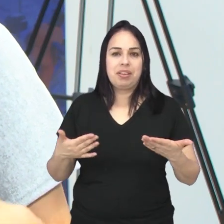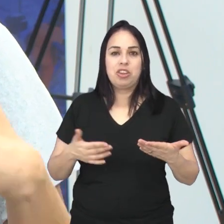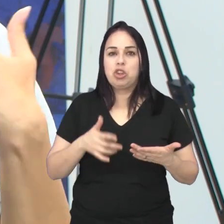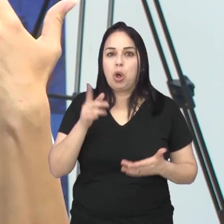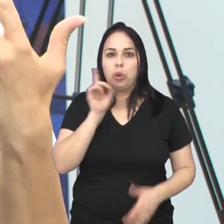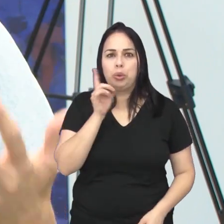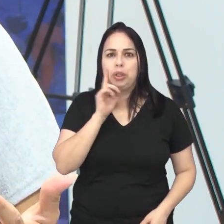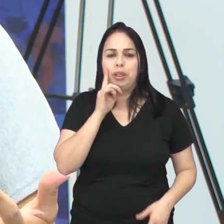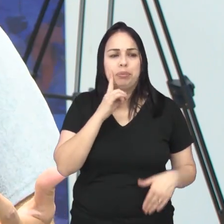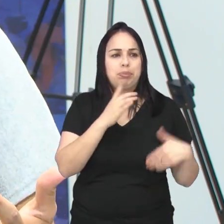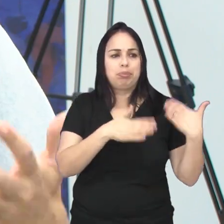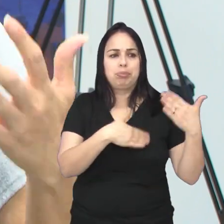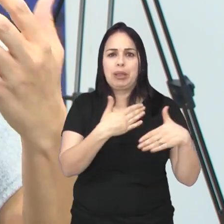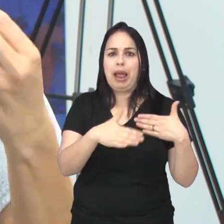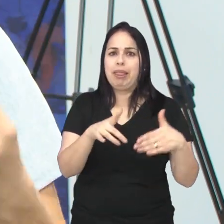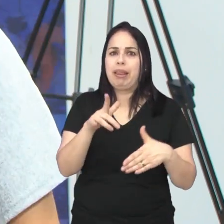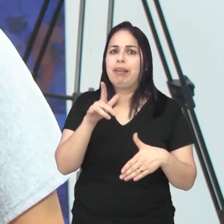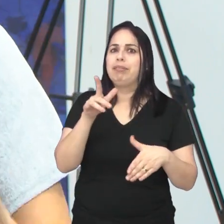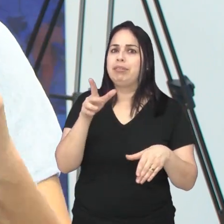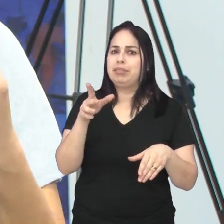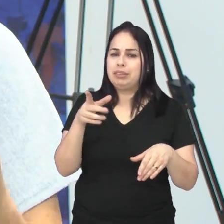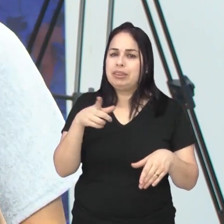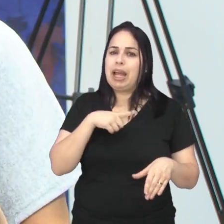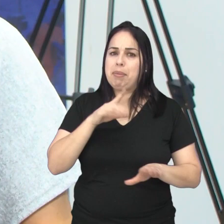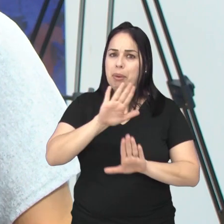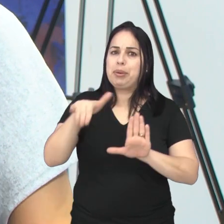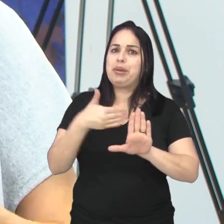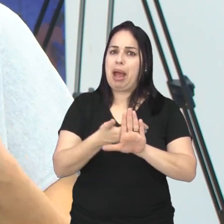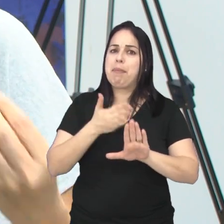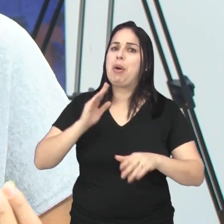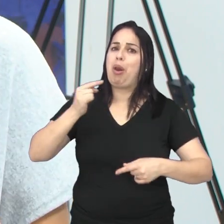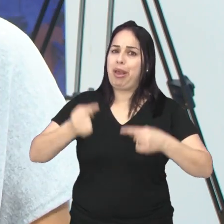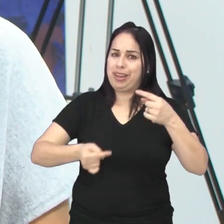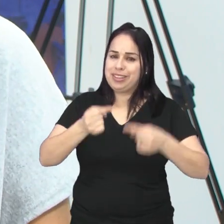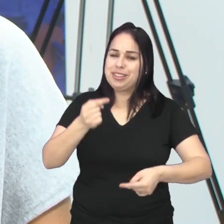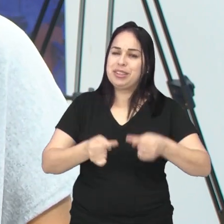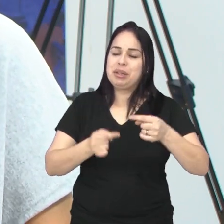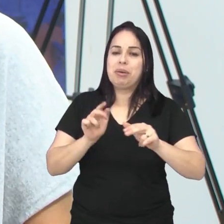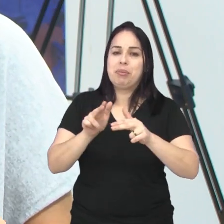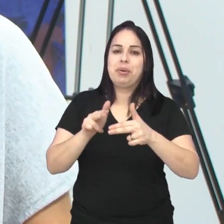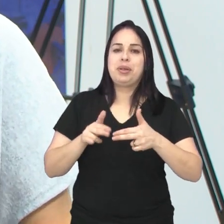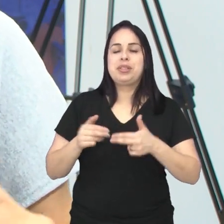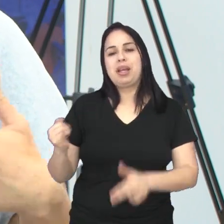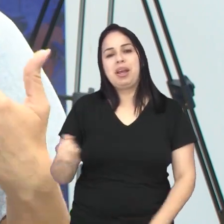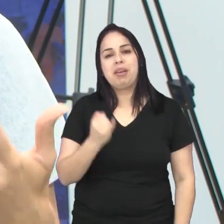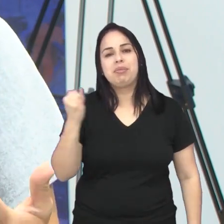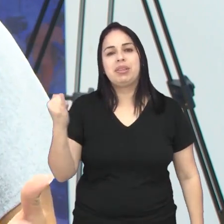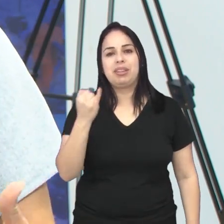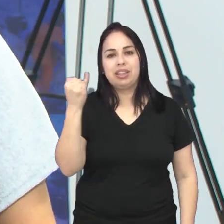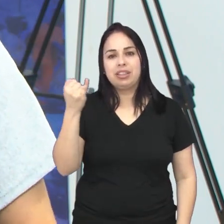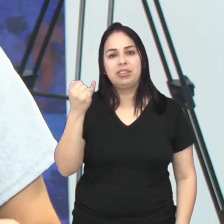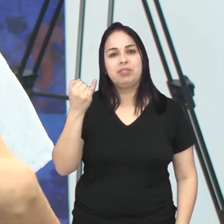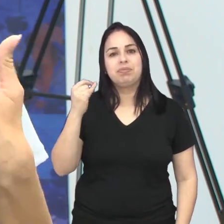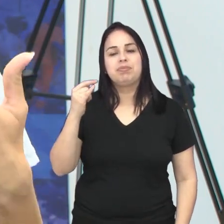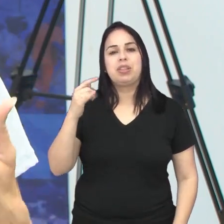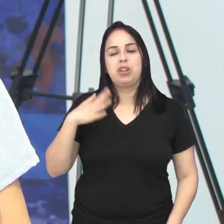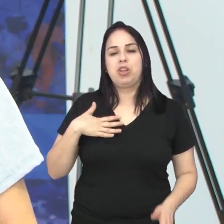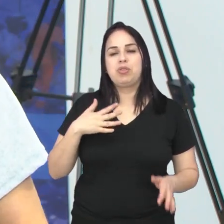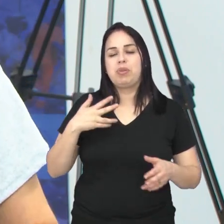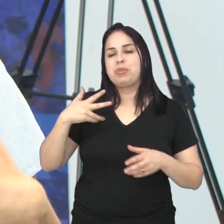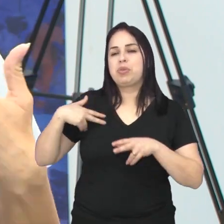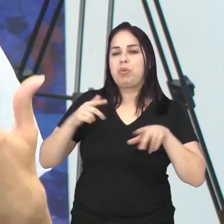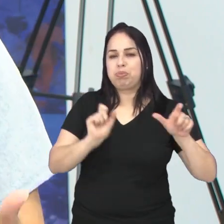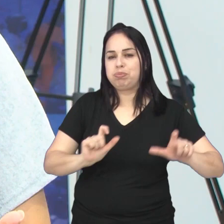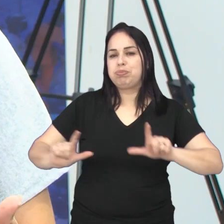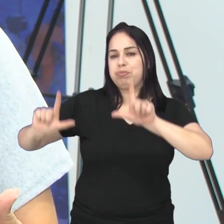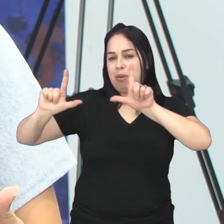Quase tudo no nosso dia a dia envolve política, quase tudo é política. Por isso que é tão importante, a gente vai observar isso ao